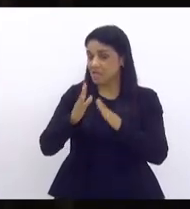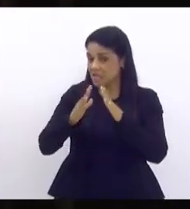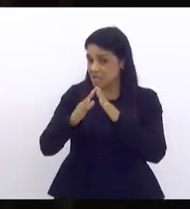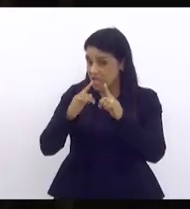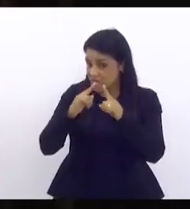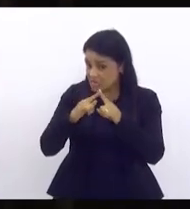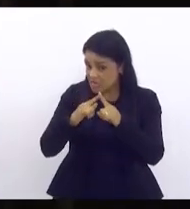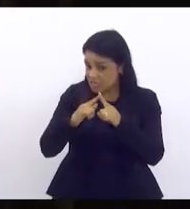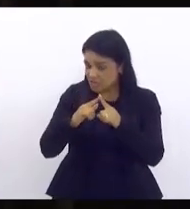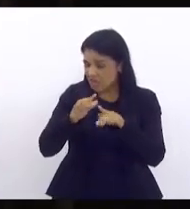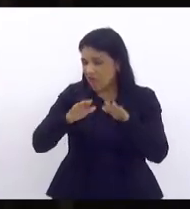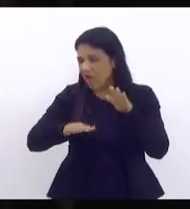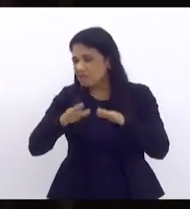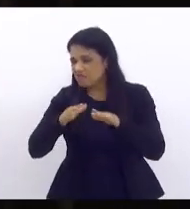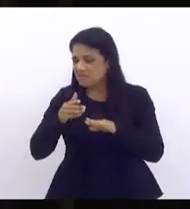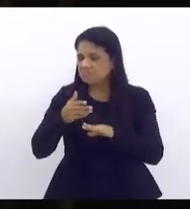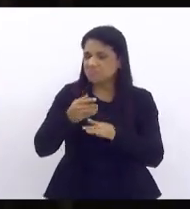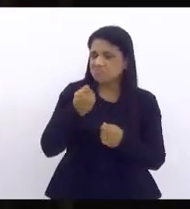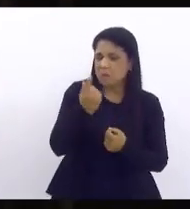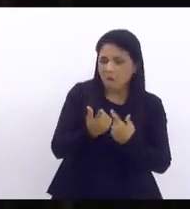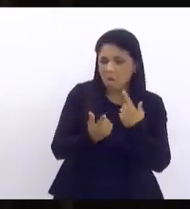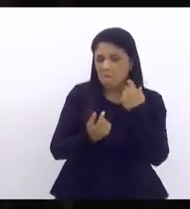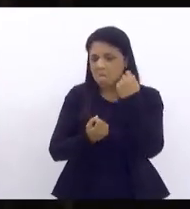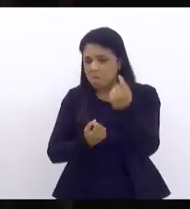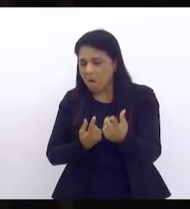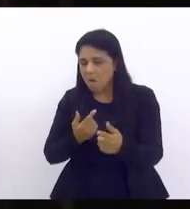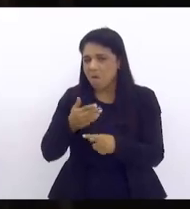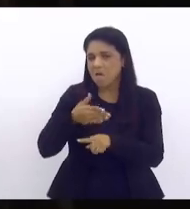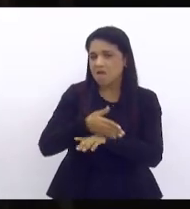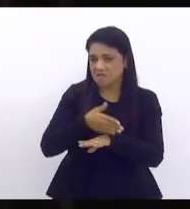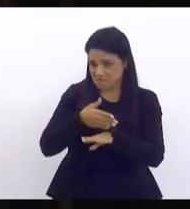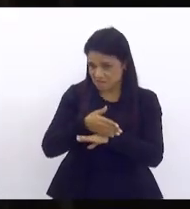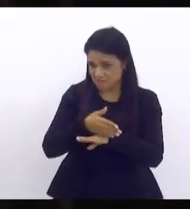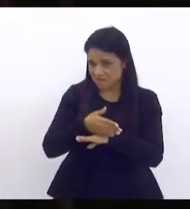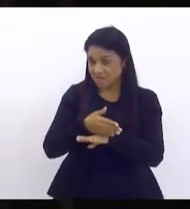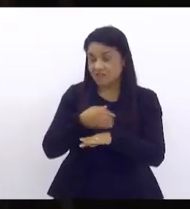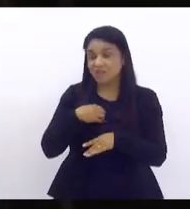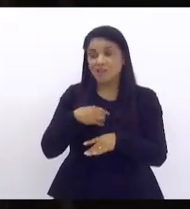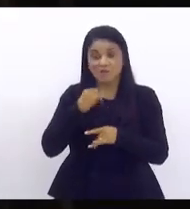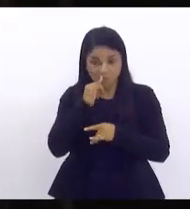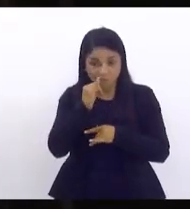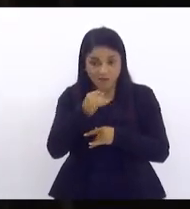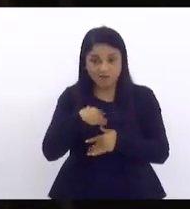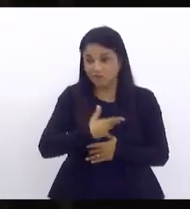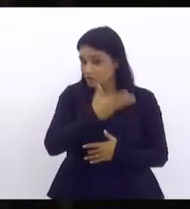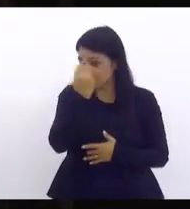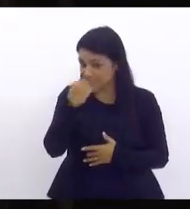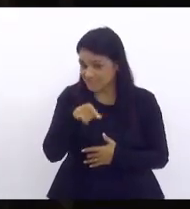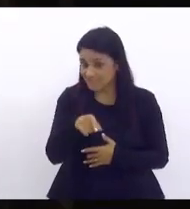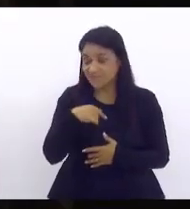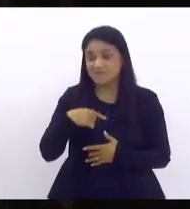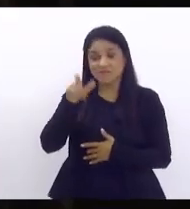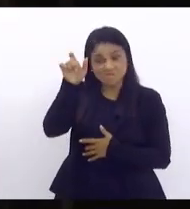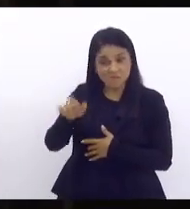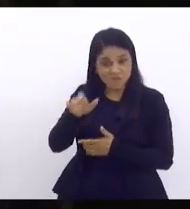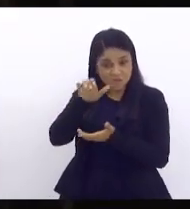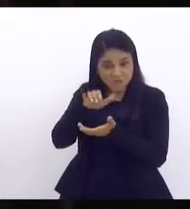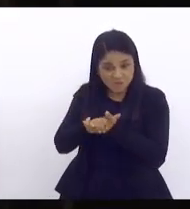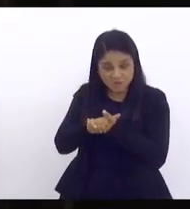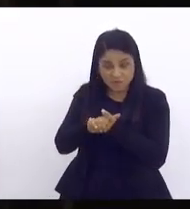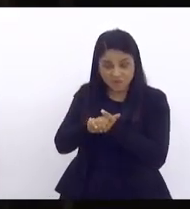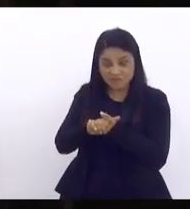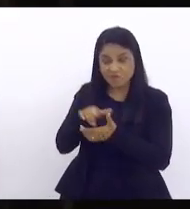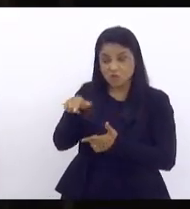era ir só de vez em quando. E ainda digo mais, até esqueci desse detalhe, mas a Gorete foi